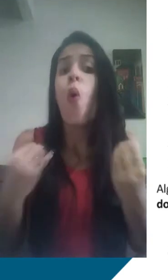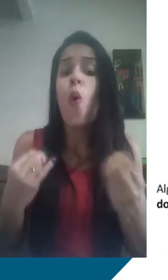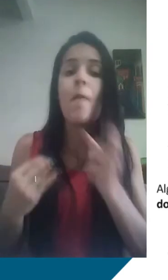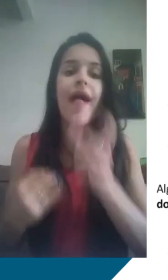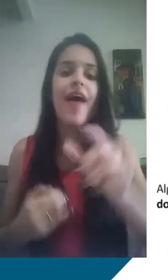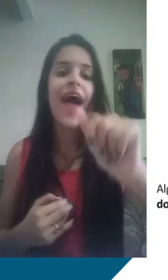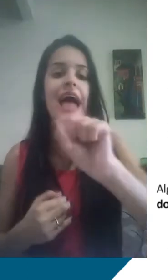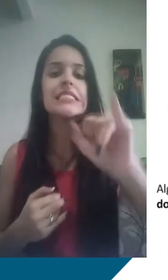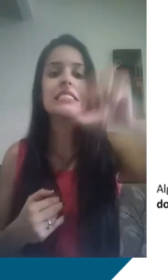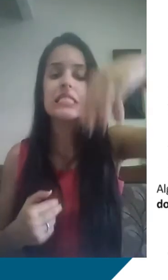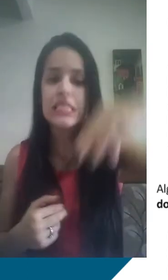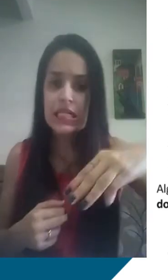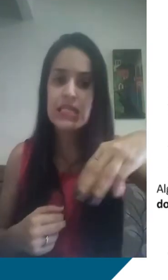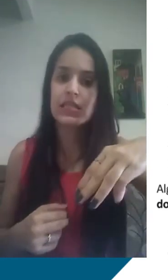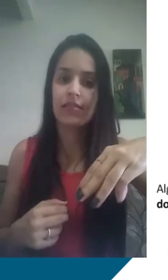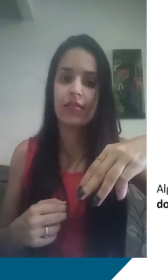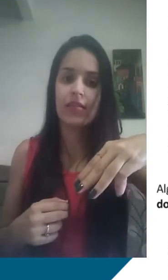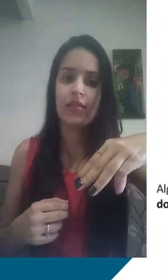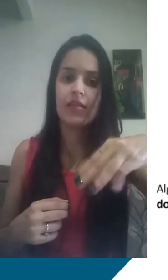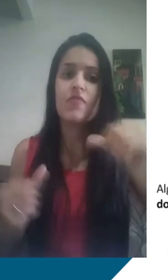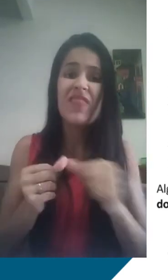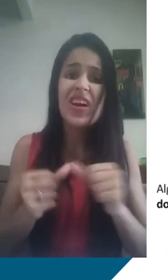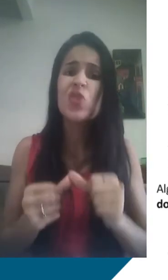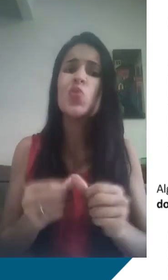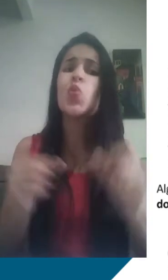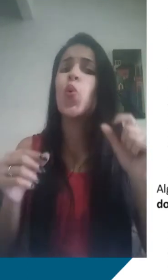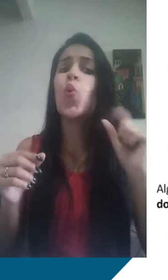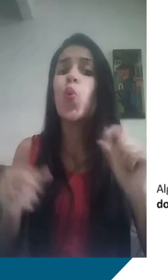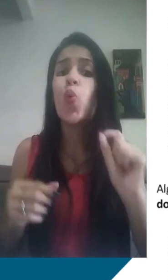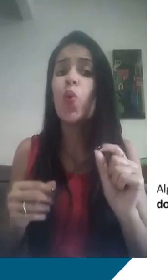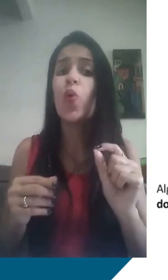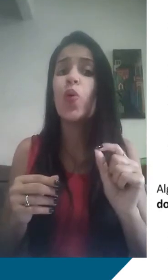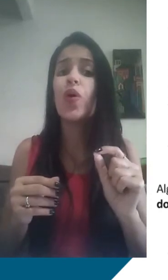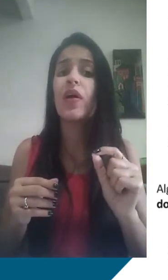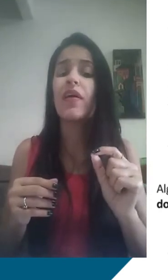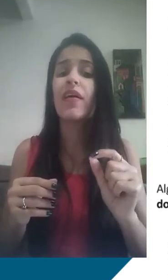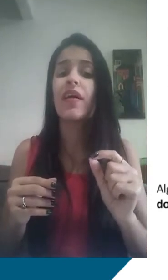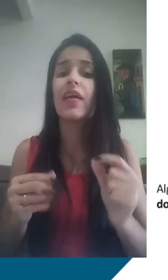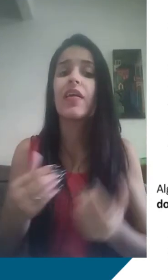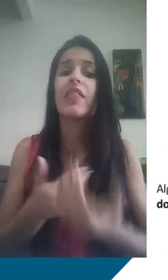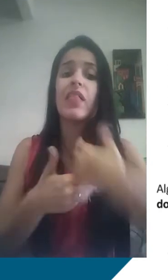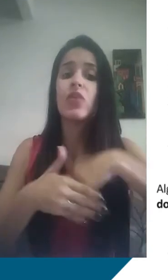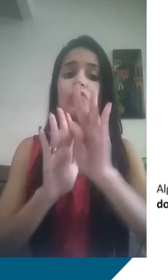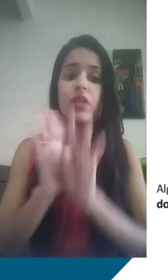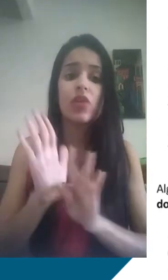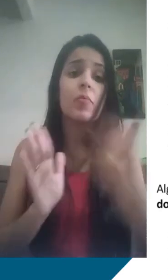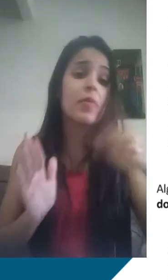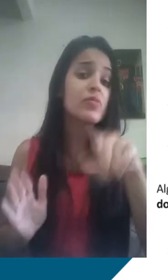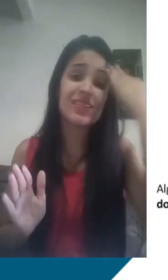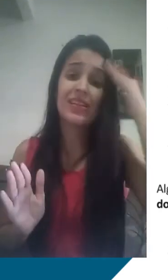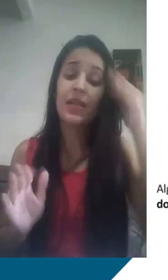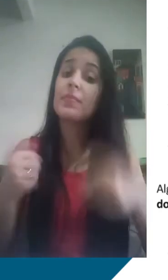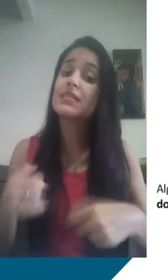ele contribui para a conexão entre as partes do texto. Para entender isso melhor, você deve reler todo o